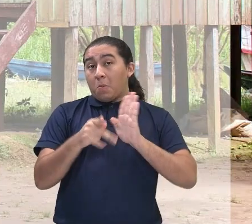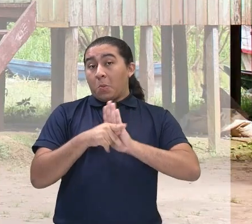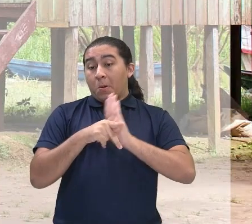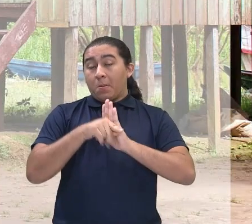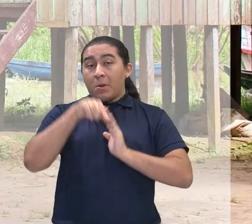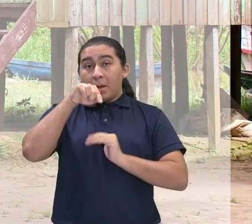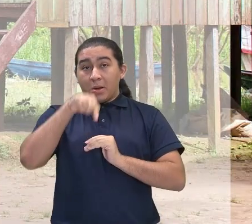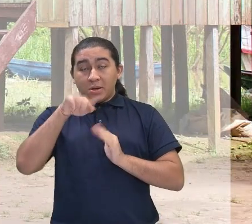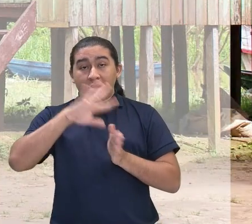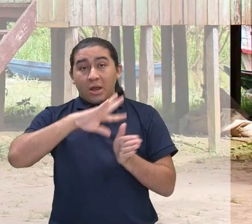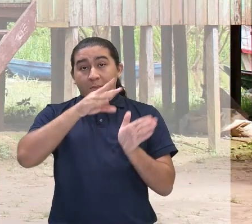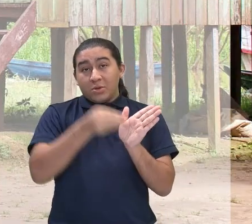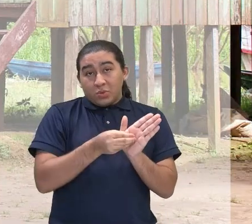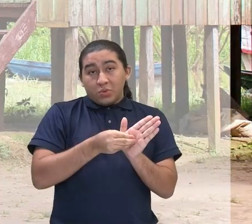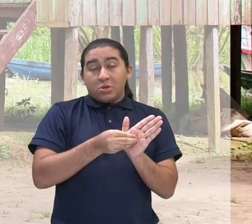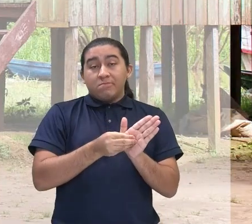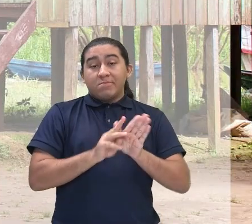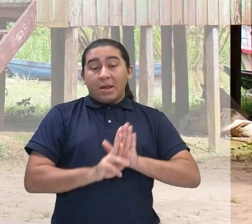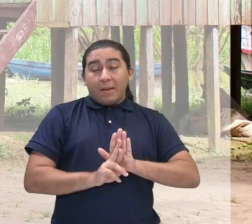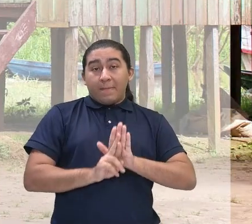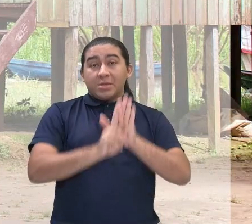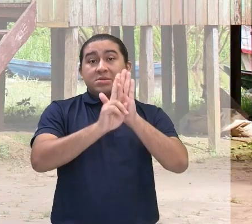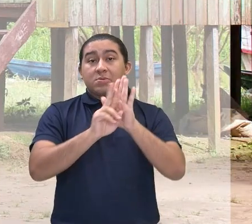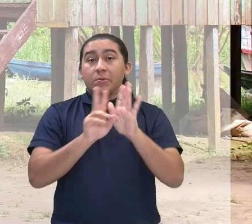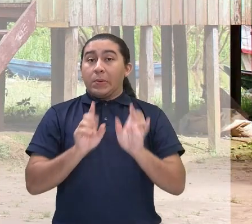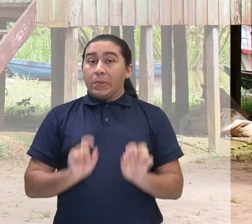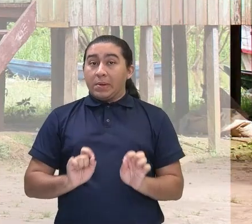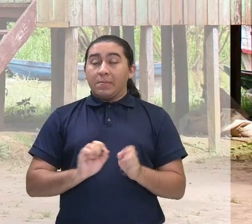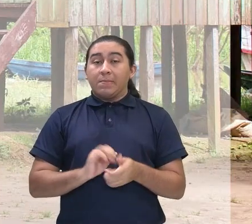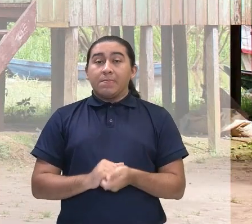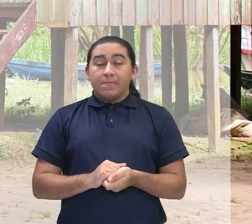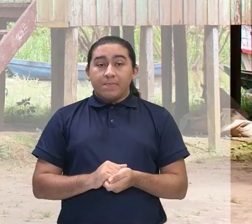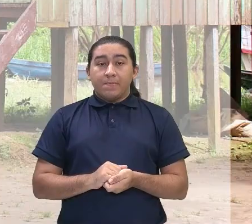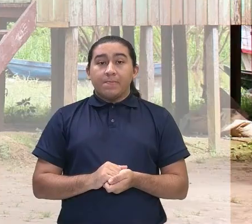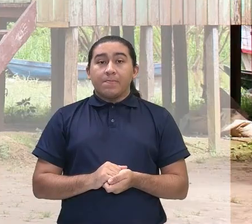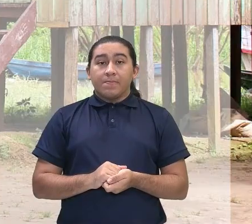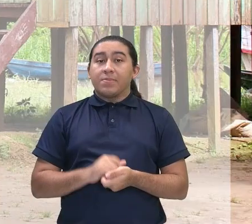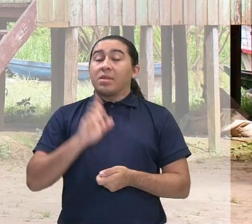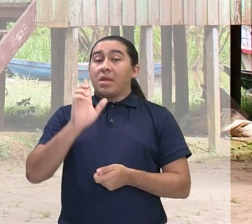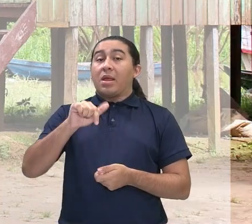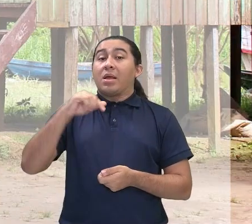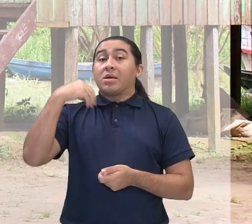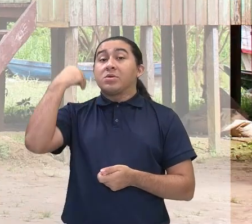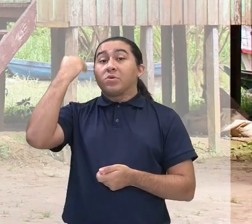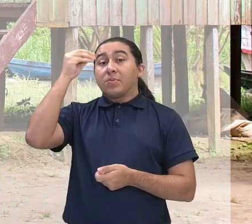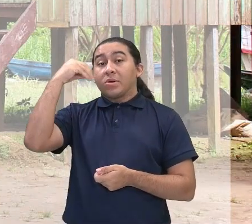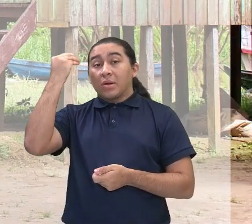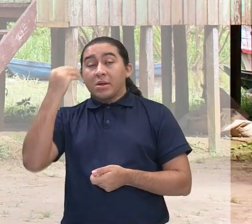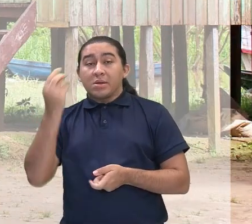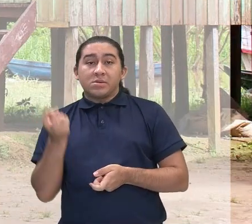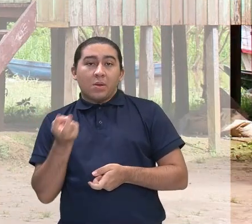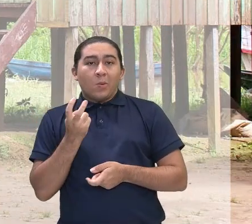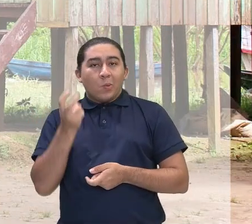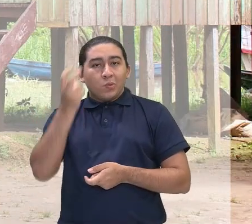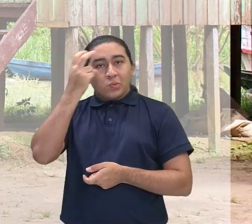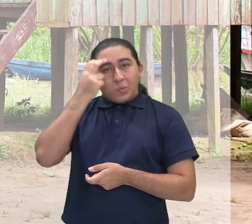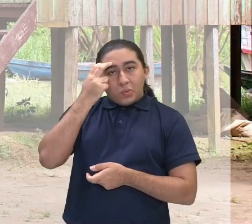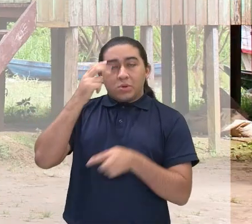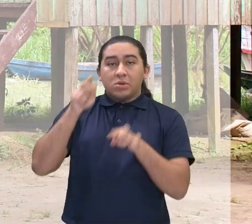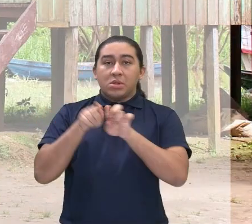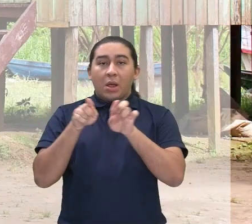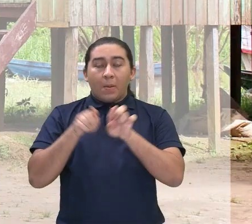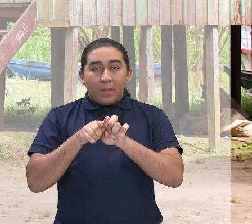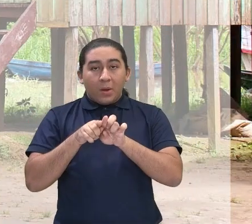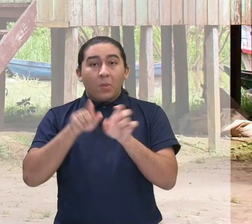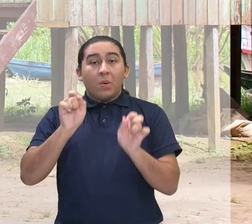né, ele representa as vivências, a cultura, a